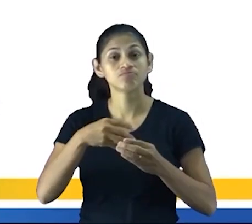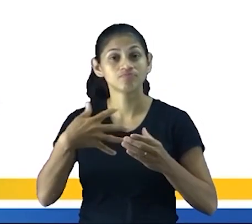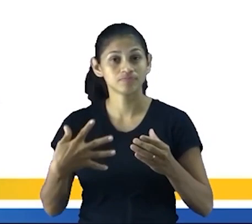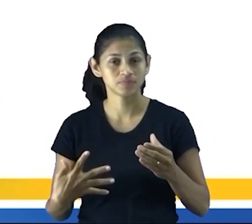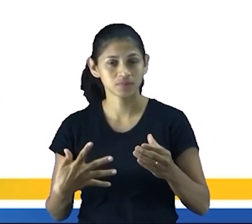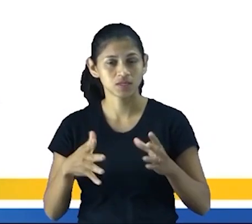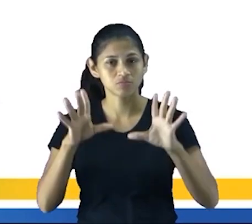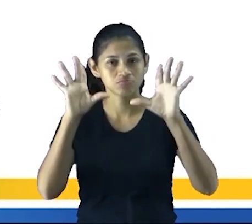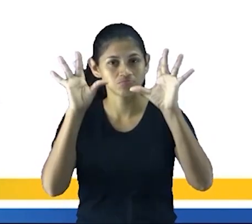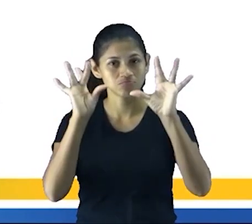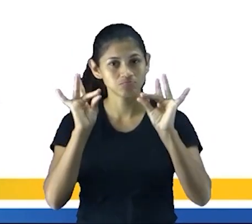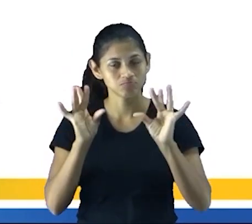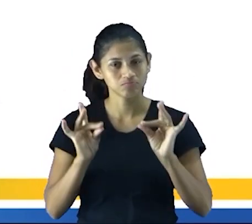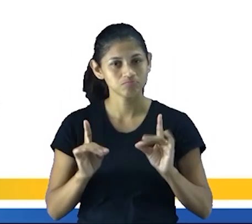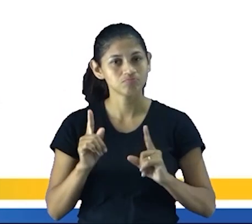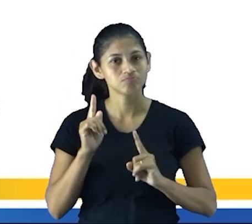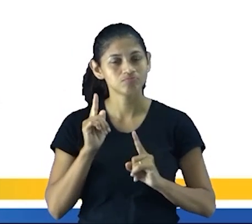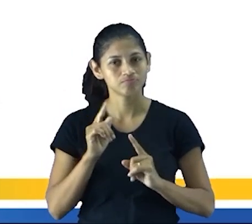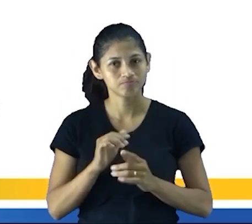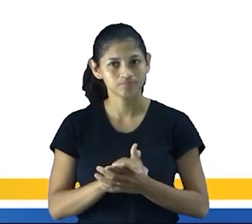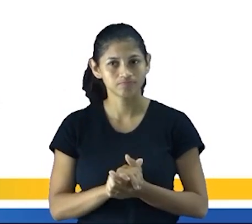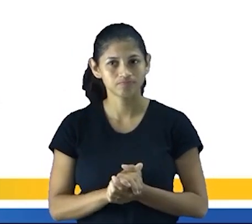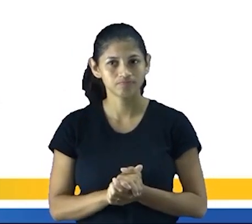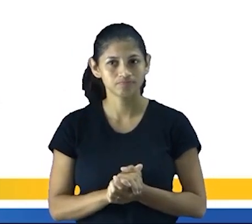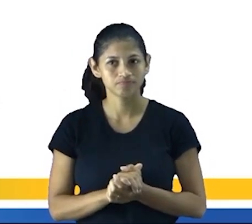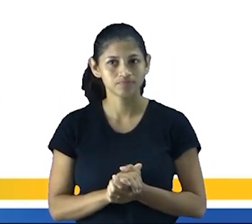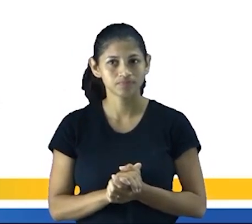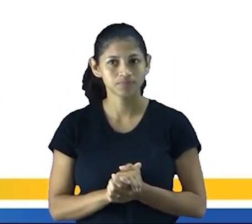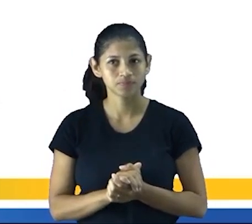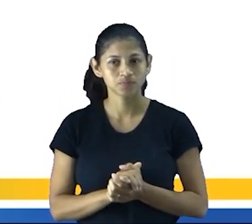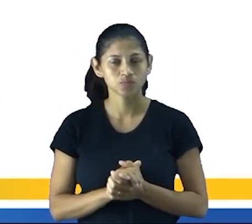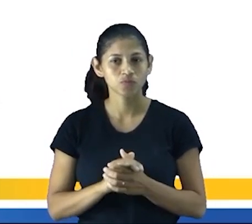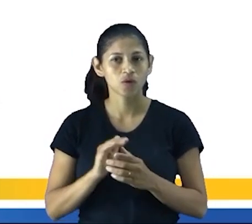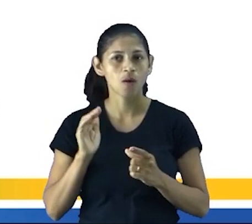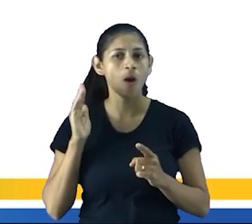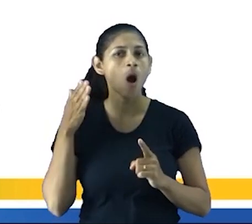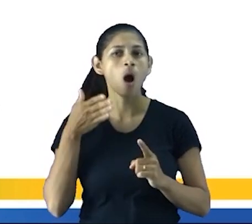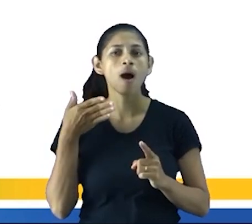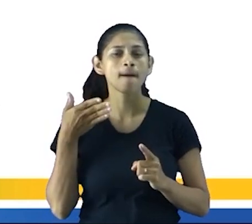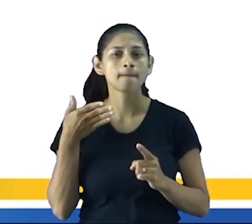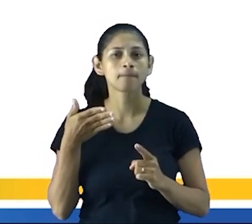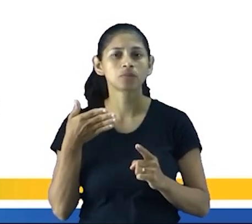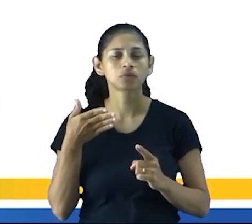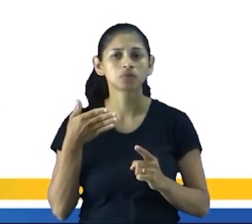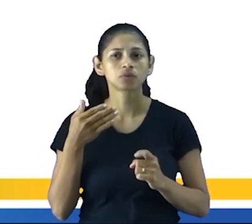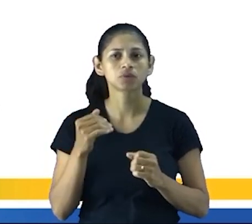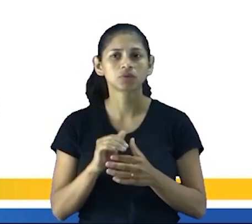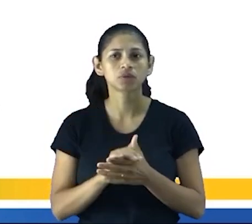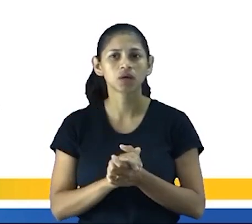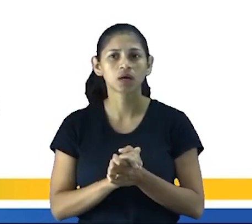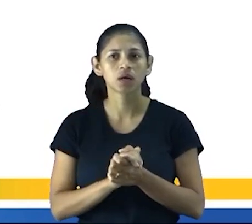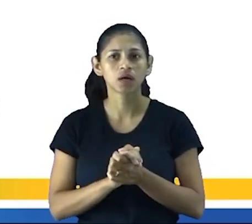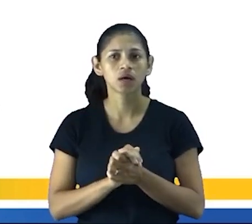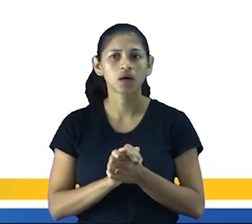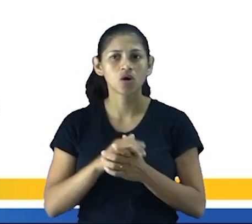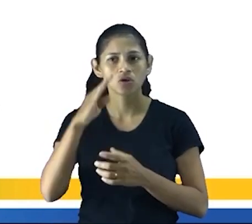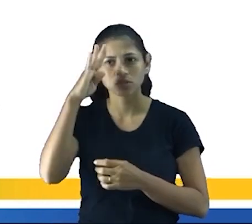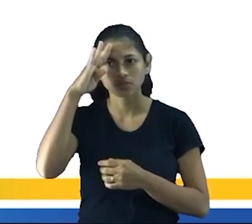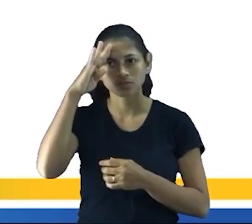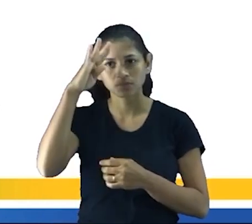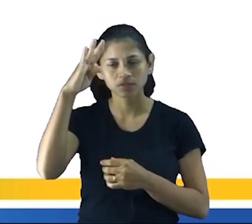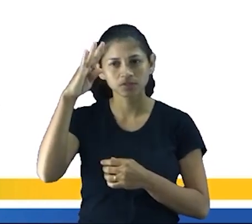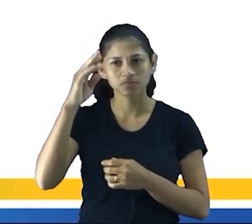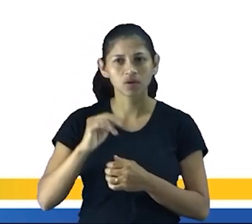características desse tipo de texto? Vai apontar os principais atributos e aspectos de algo, realiza um